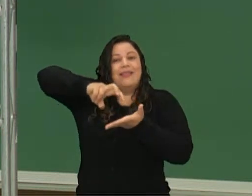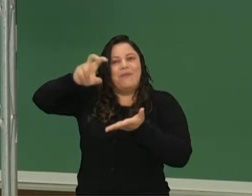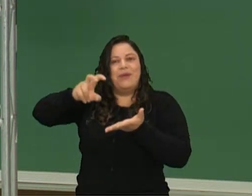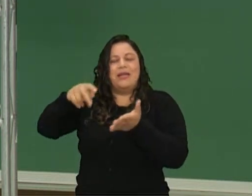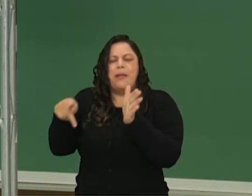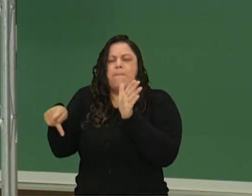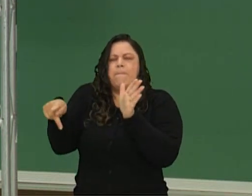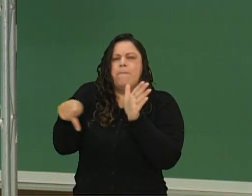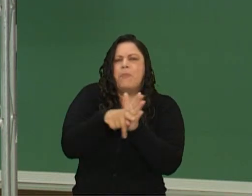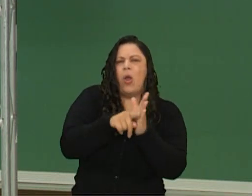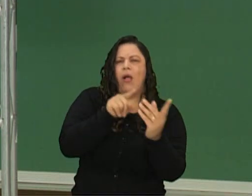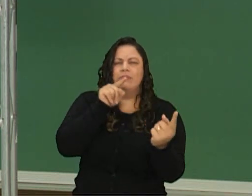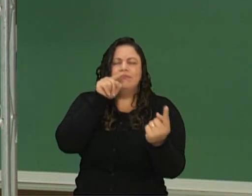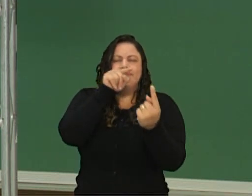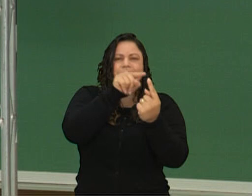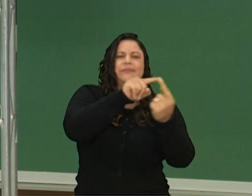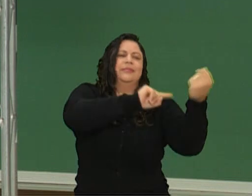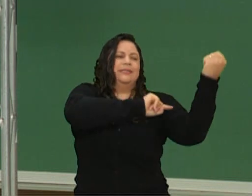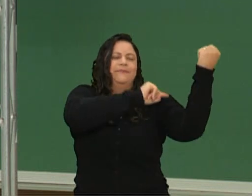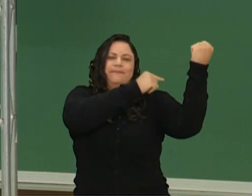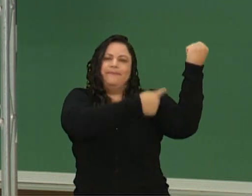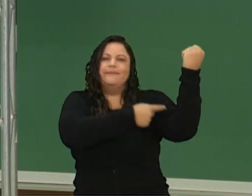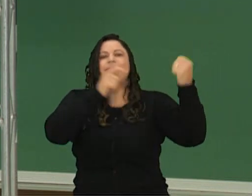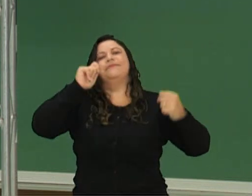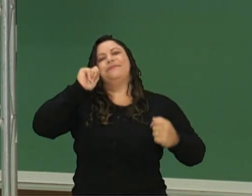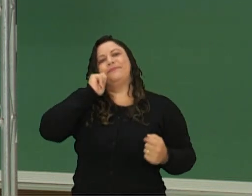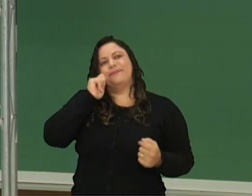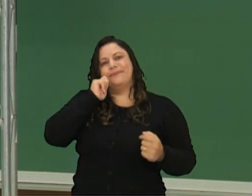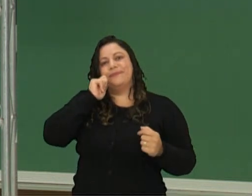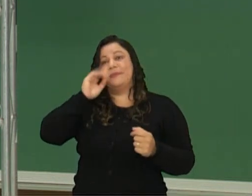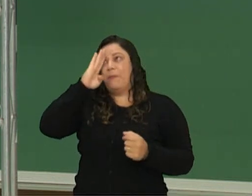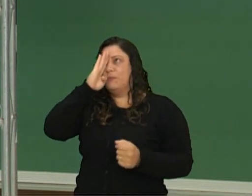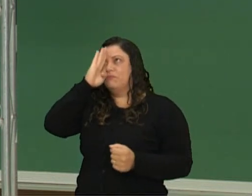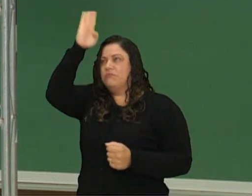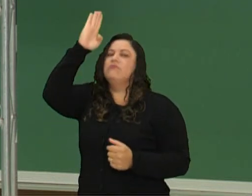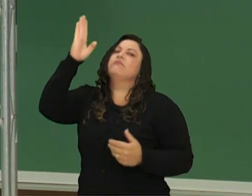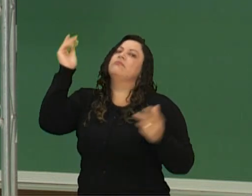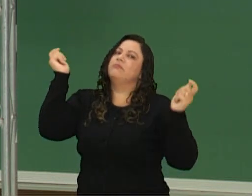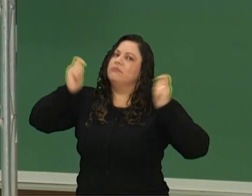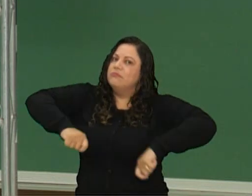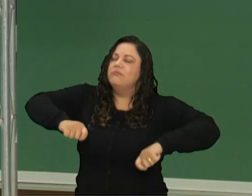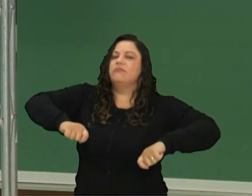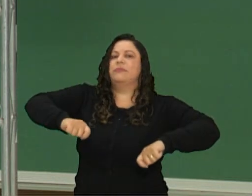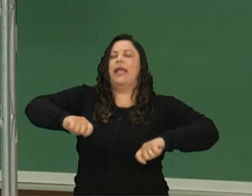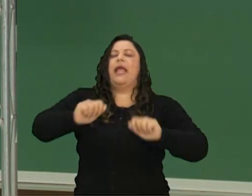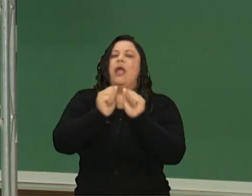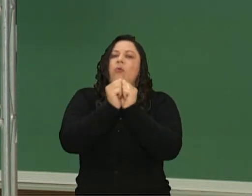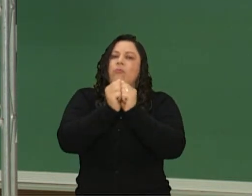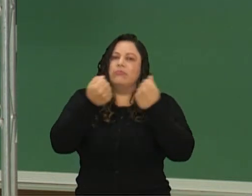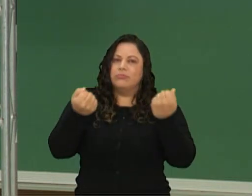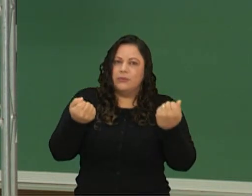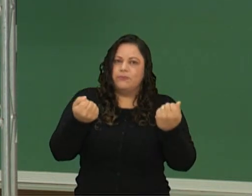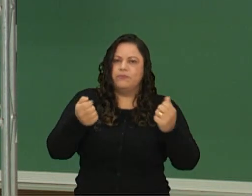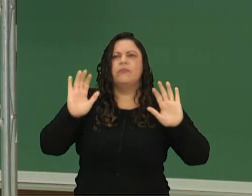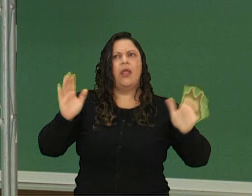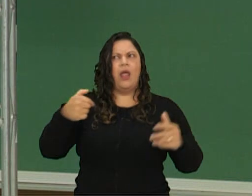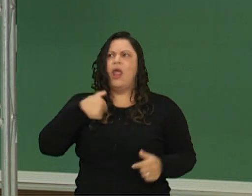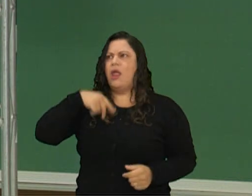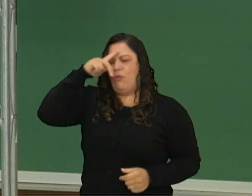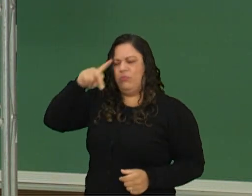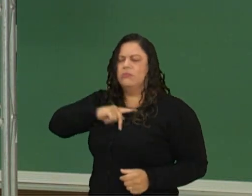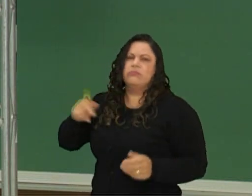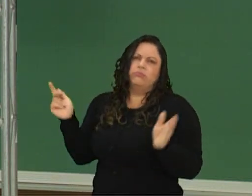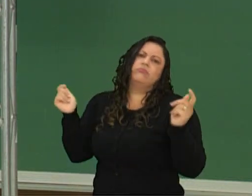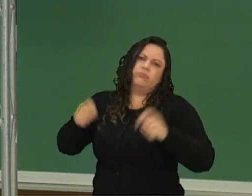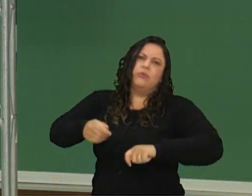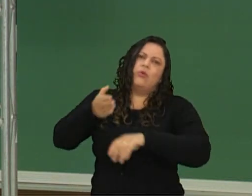polonês. Mas o ponto alto aqui é o pão. Eu já participei uma vez com alguns conhecidos na cidade de Malé e